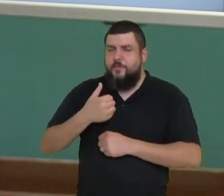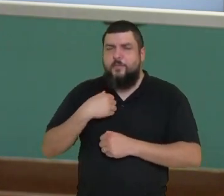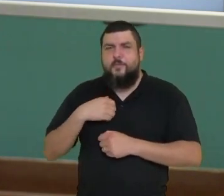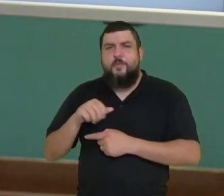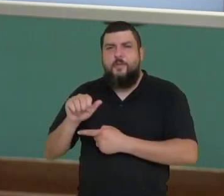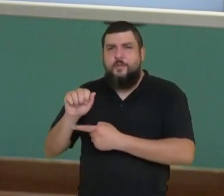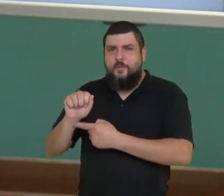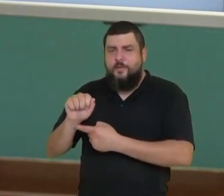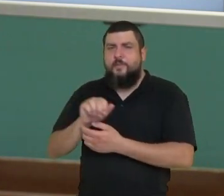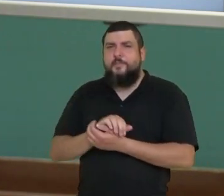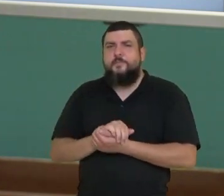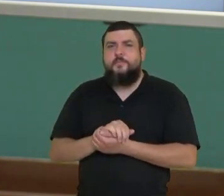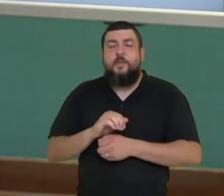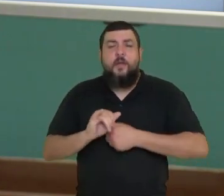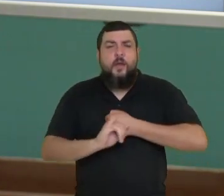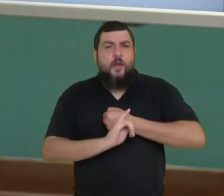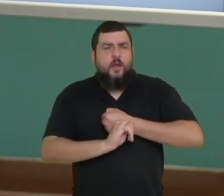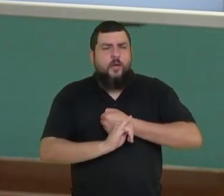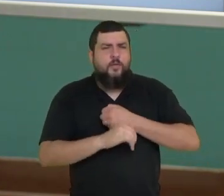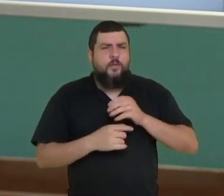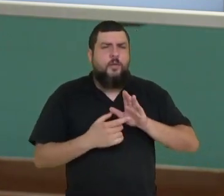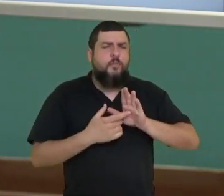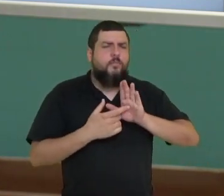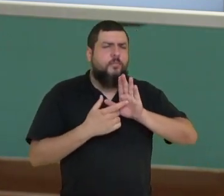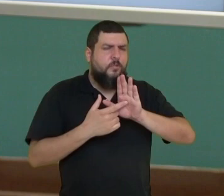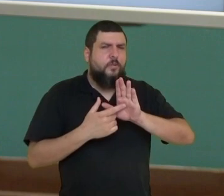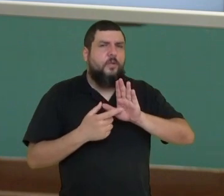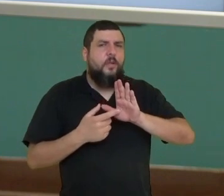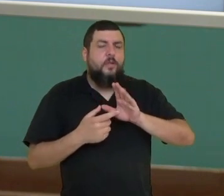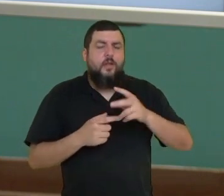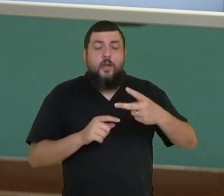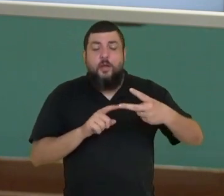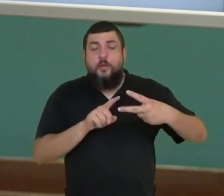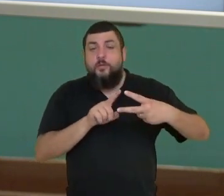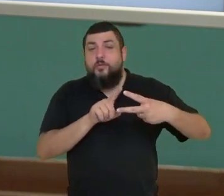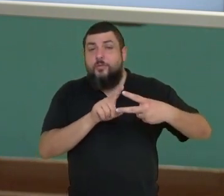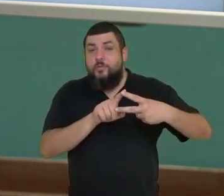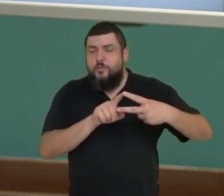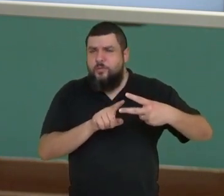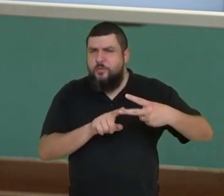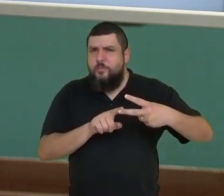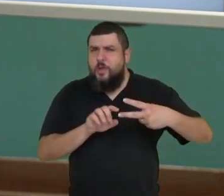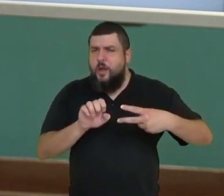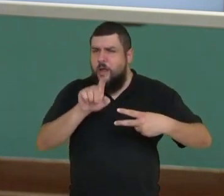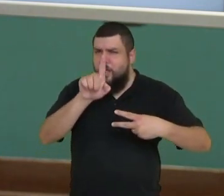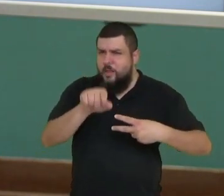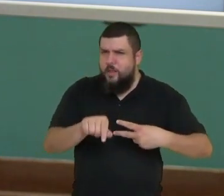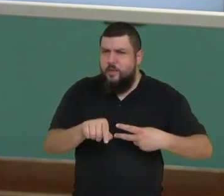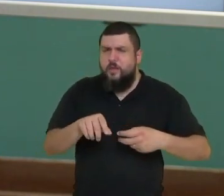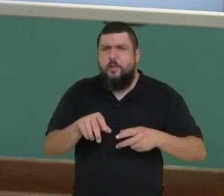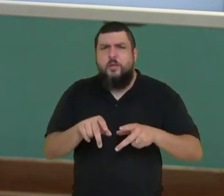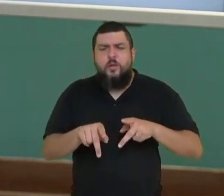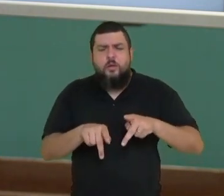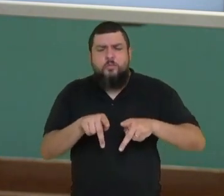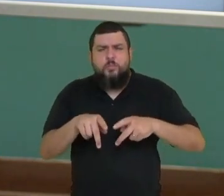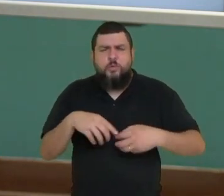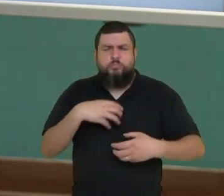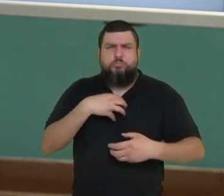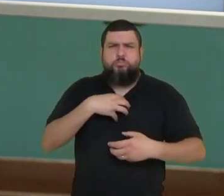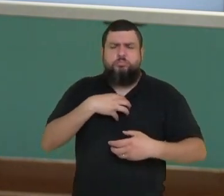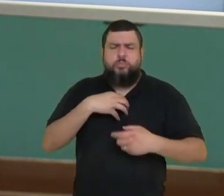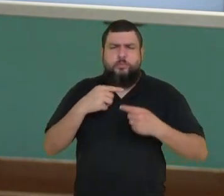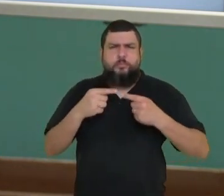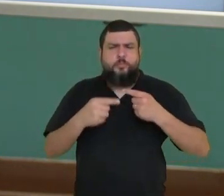pede? A crônica apresenta duas situações relacionadas que fogem à expectativa do público. Você